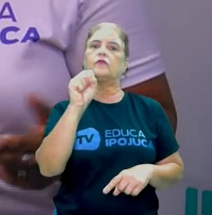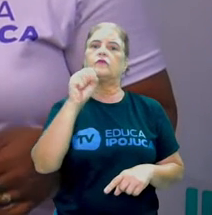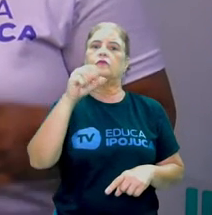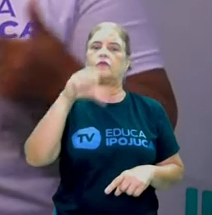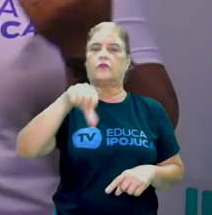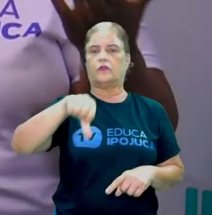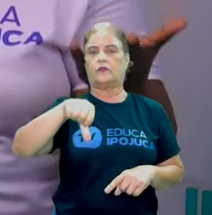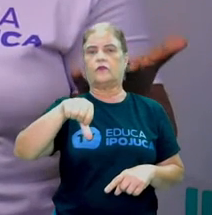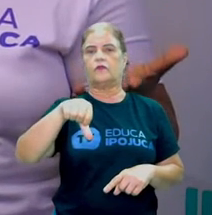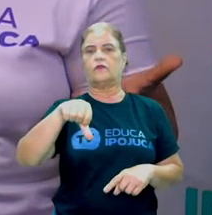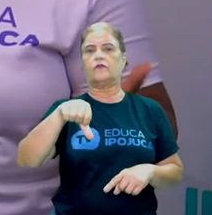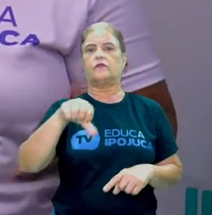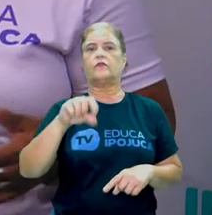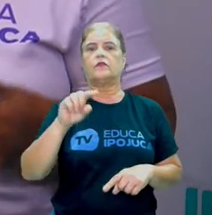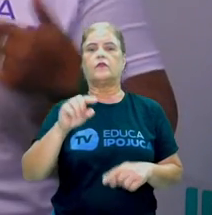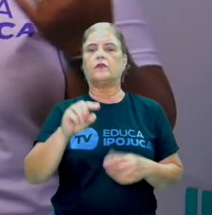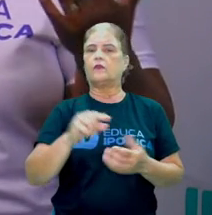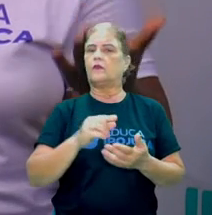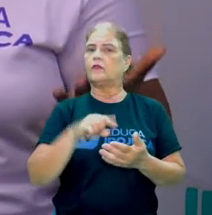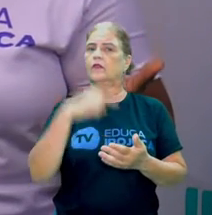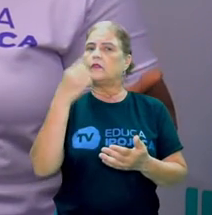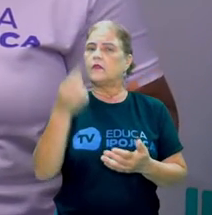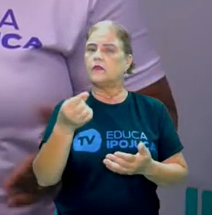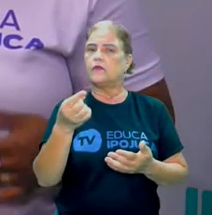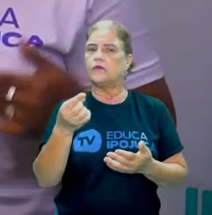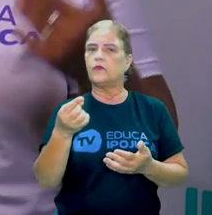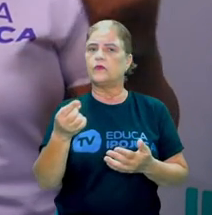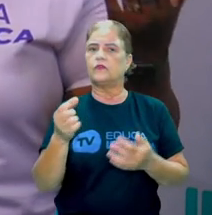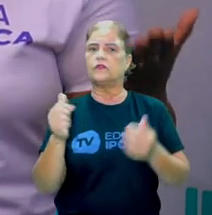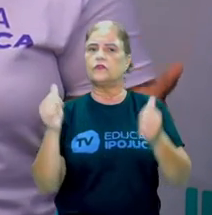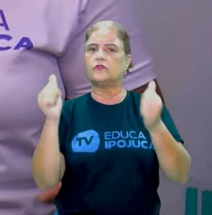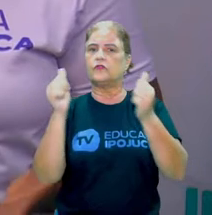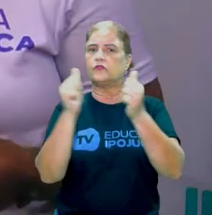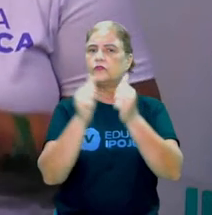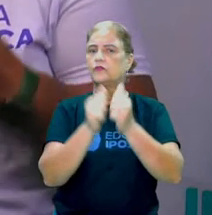9. E a partir deles é que se formou